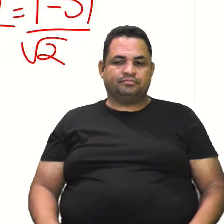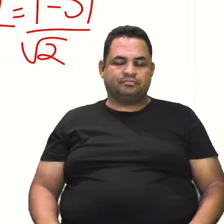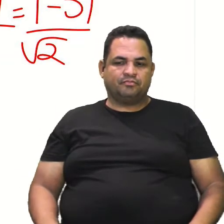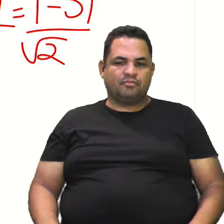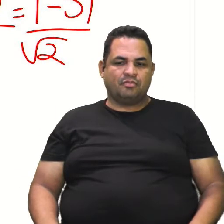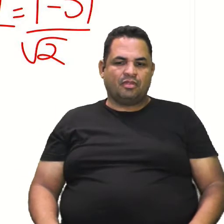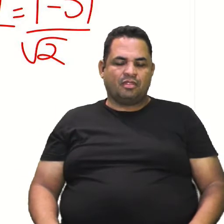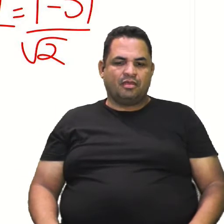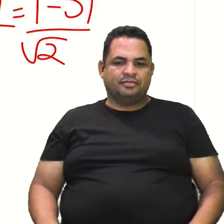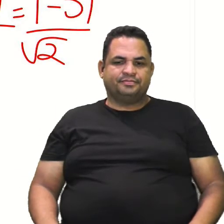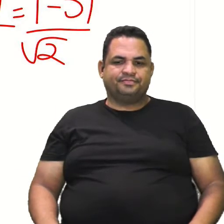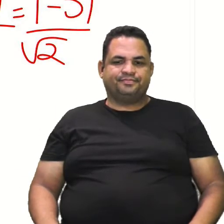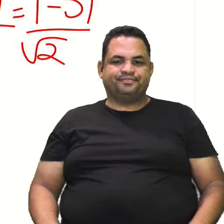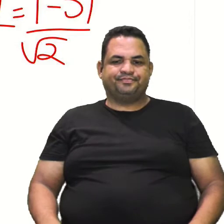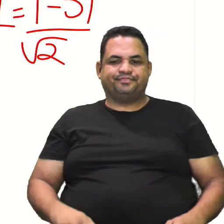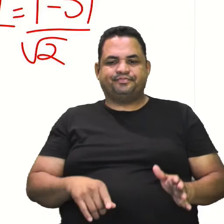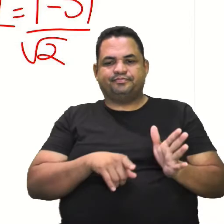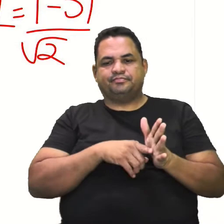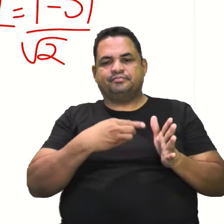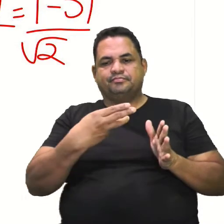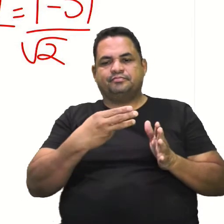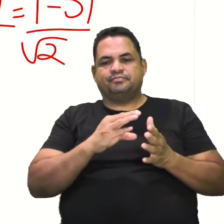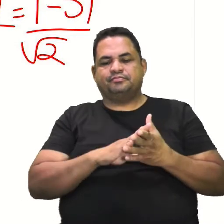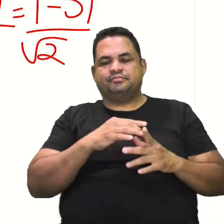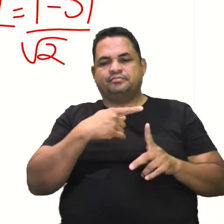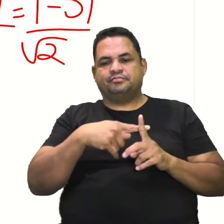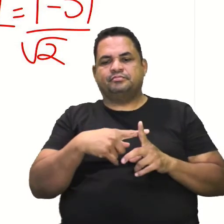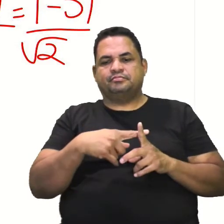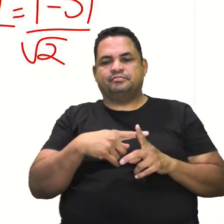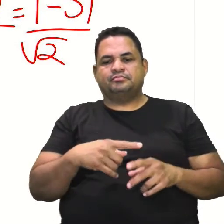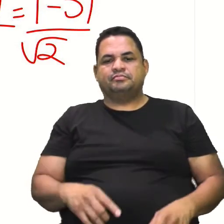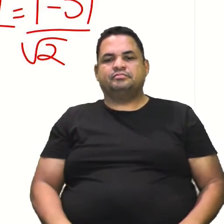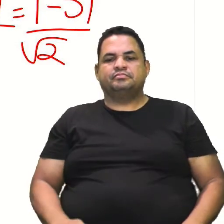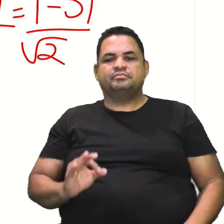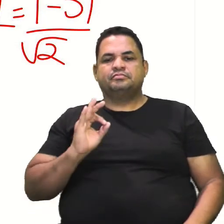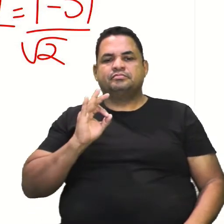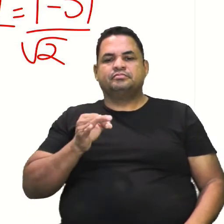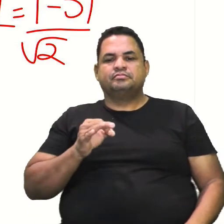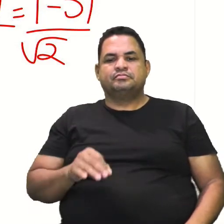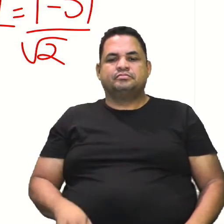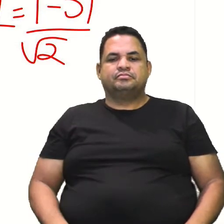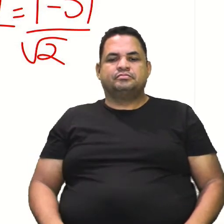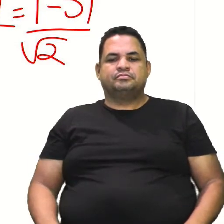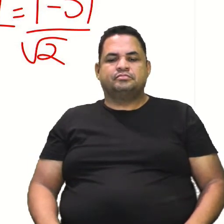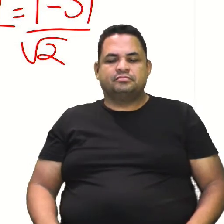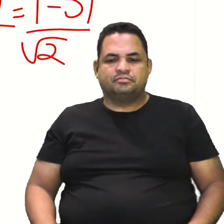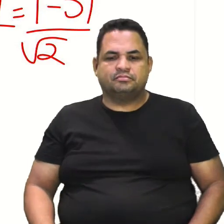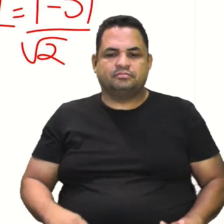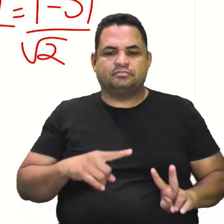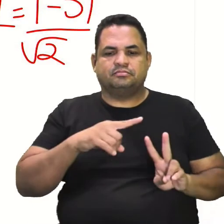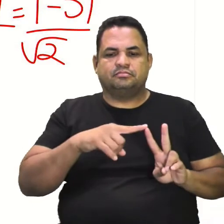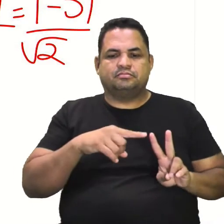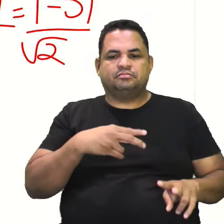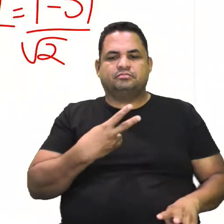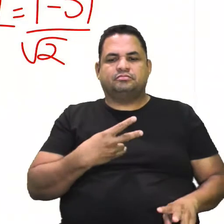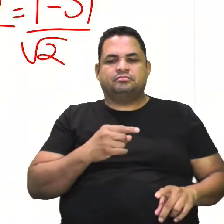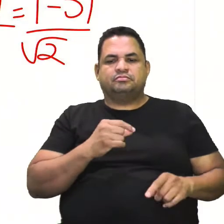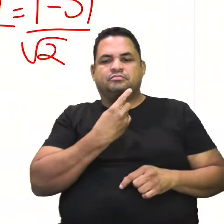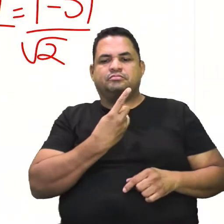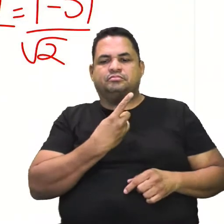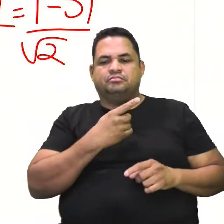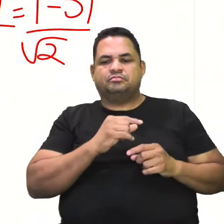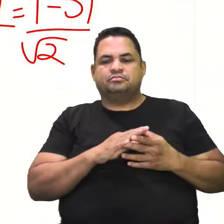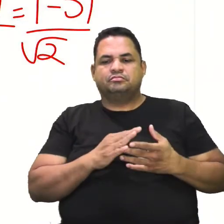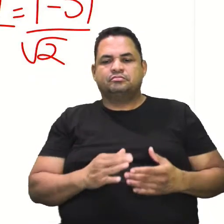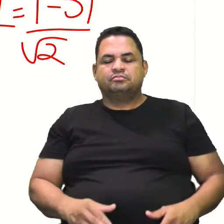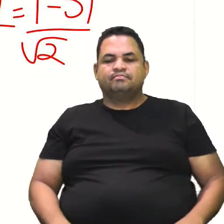Certinho? Vamos lá, módulo de menos 3? 3. 3 positivo, certo? E a raiz de 2 é 1,4, vai tirar, não?